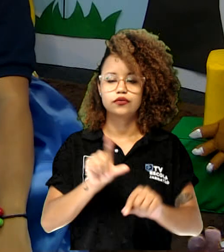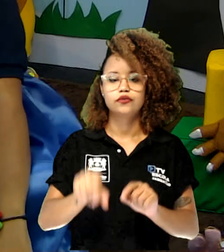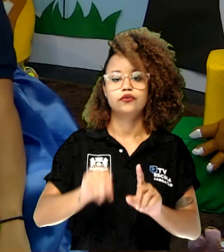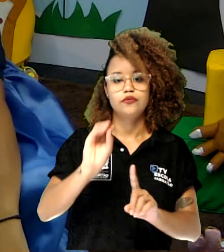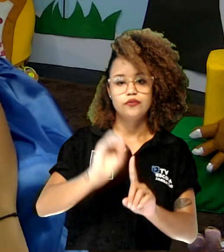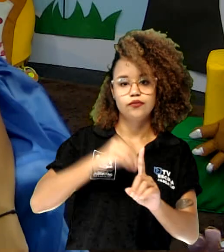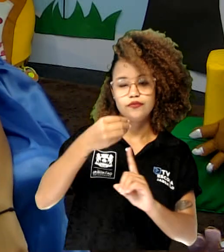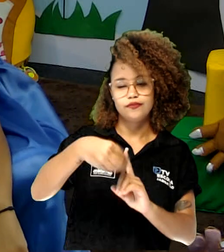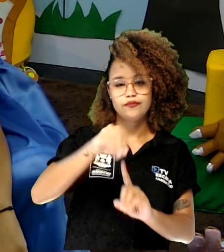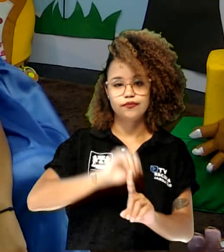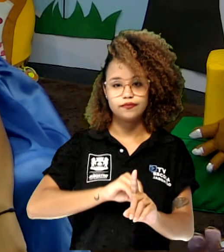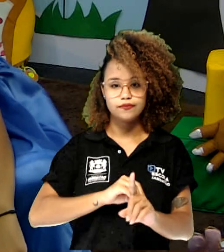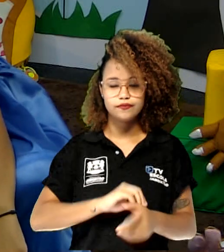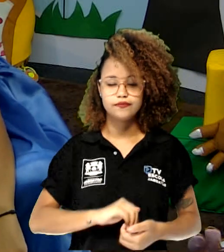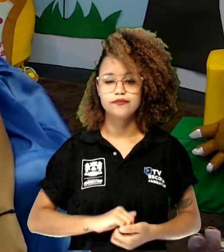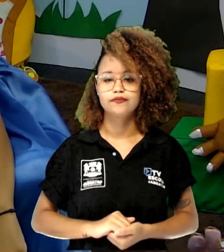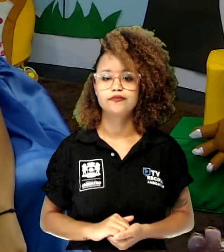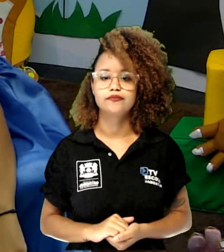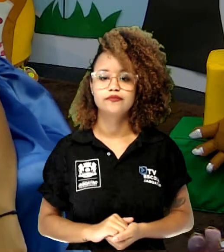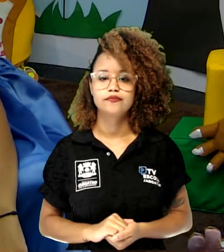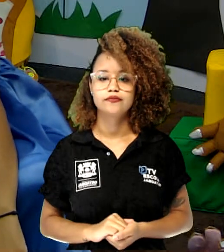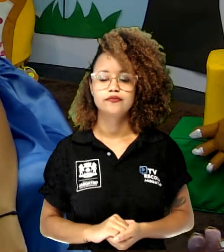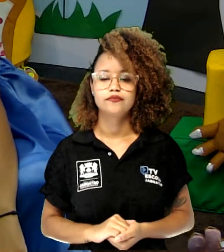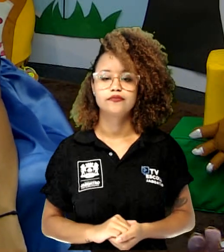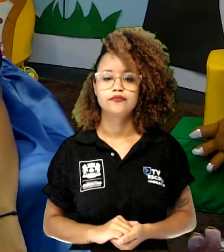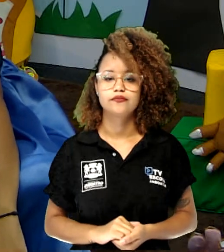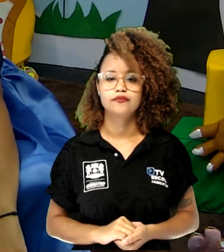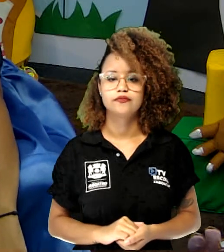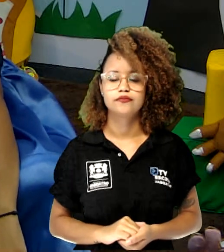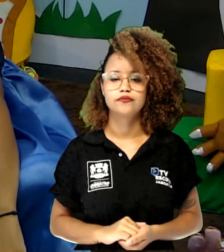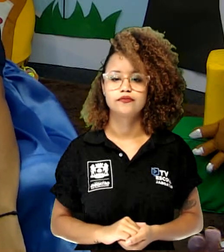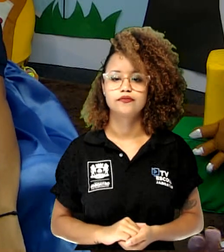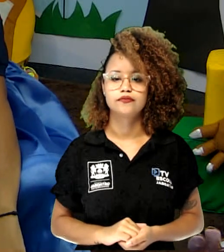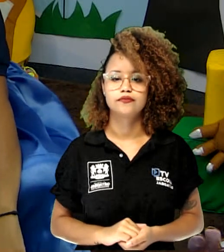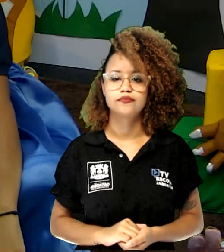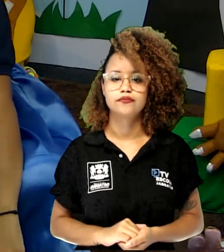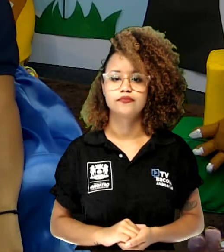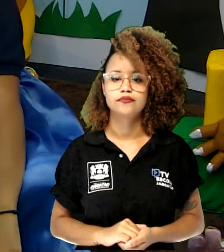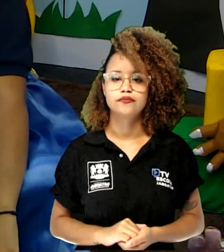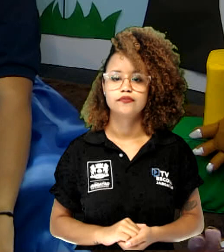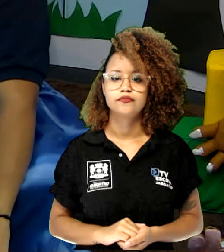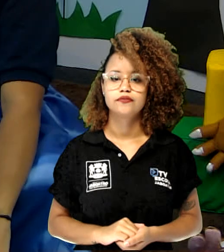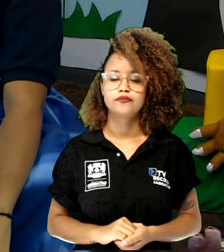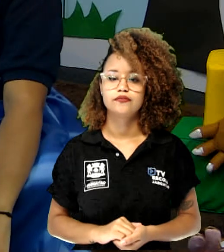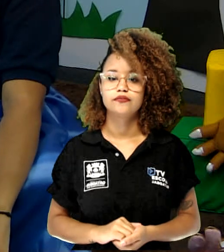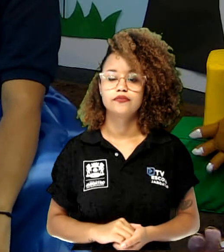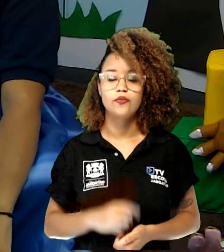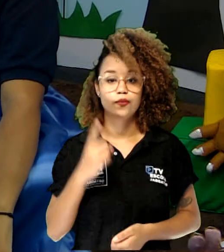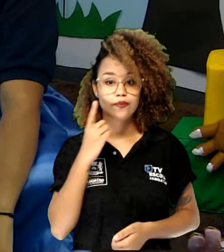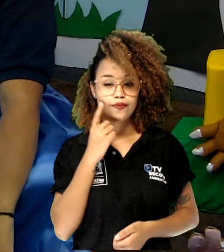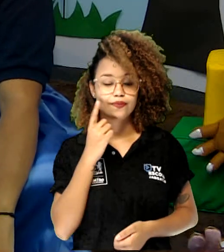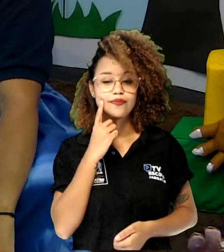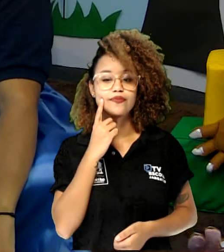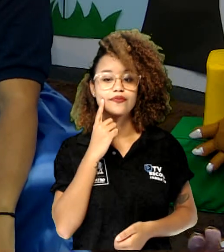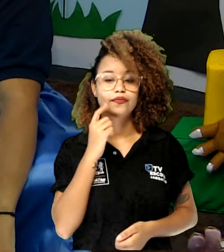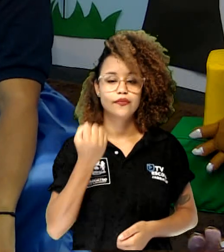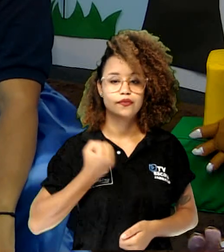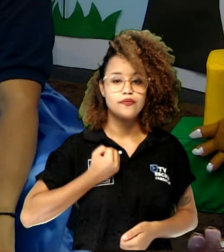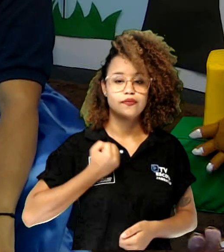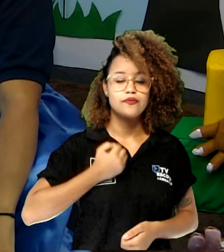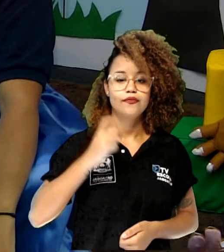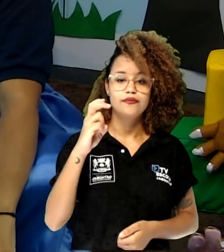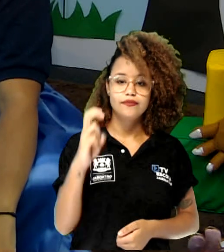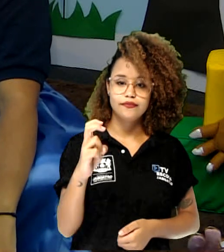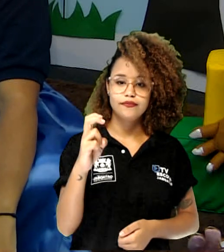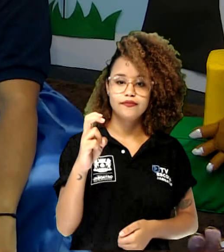banana? Uma, duas, três, quatro, cinco. Olha o registro do número 5.